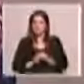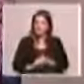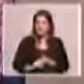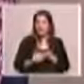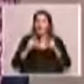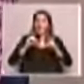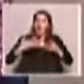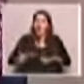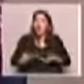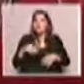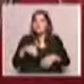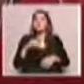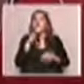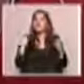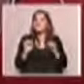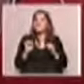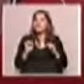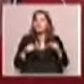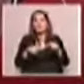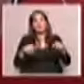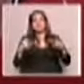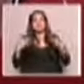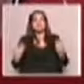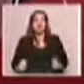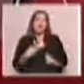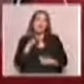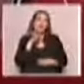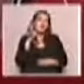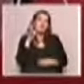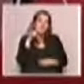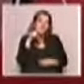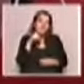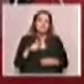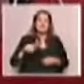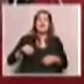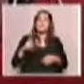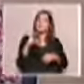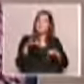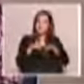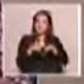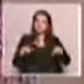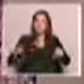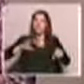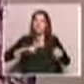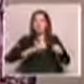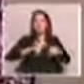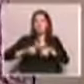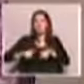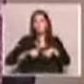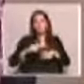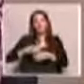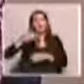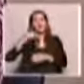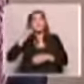agora o frio, não é? A sala quentinha, uma mesinha, uma tabuinha, a famosa tabuinha de queijos, com vários queijos, um copo de vinho tinto,